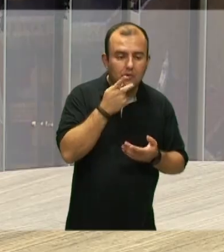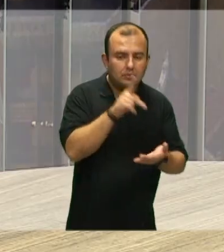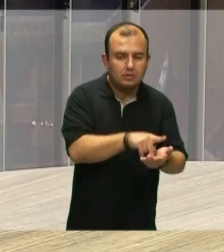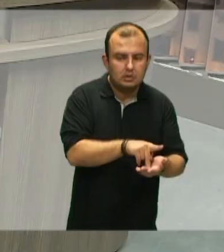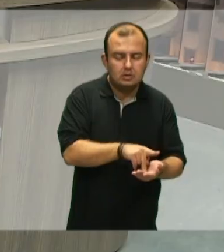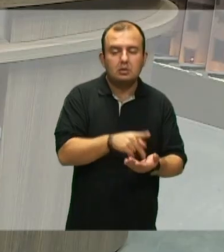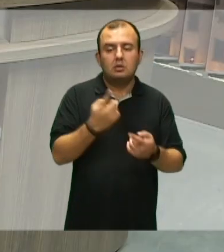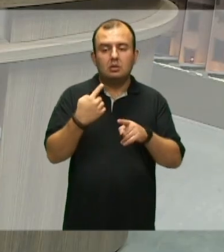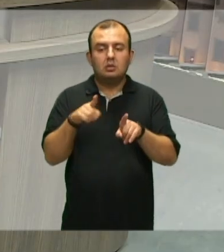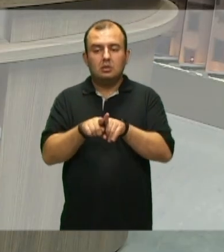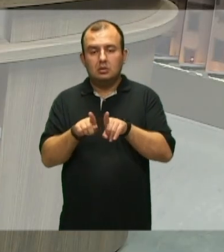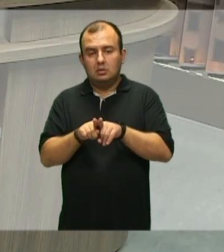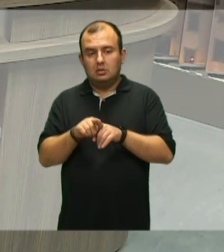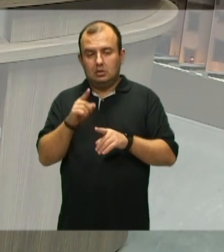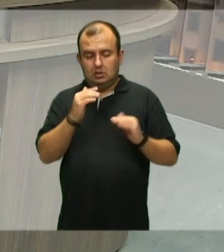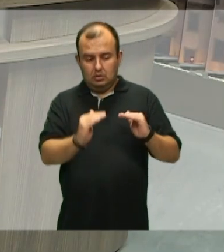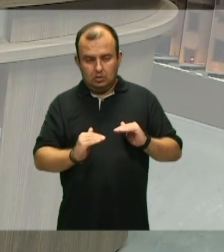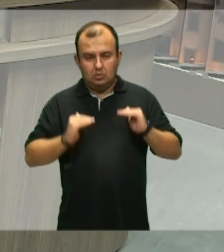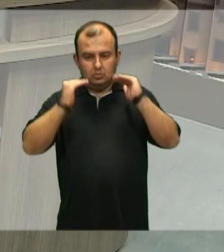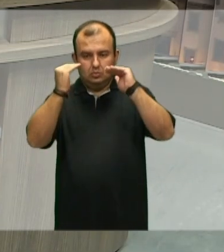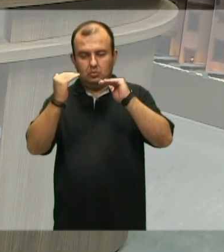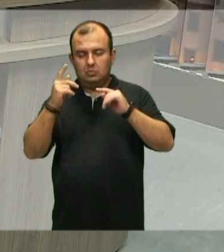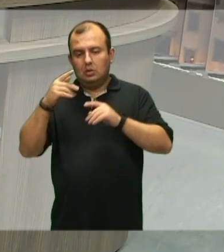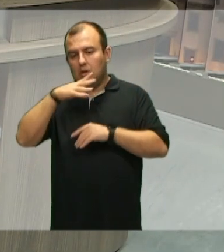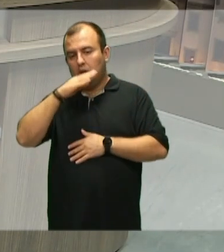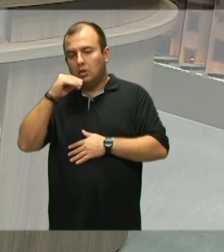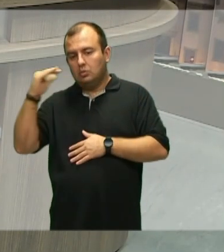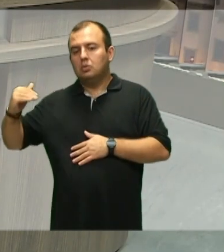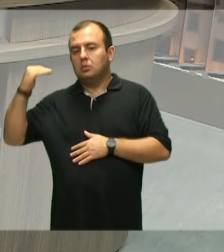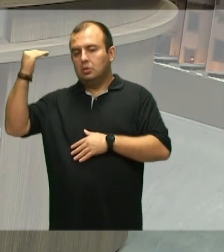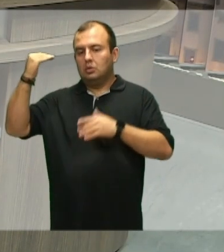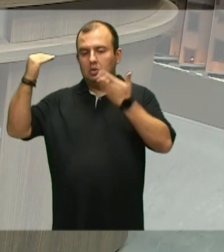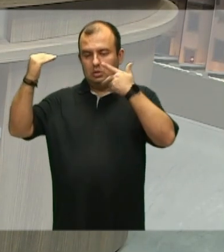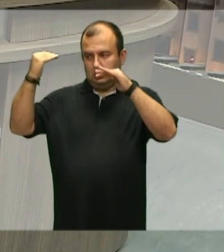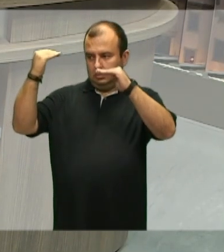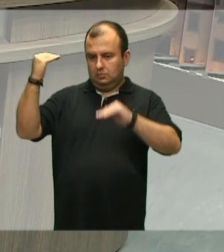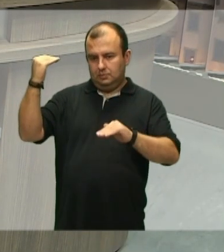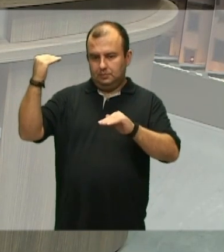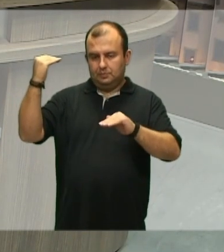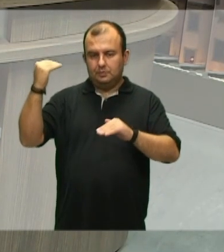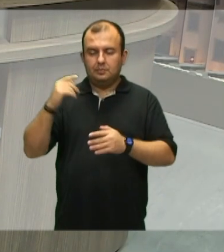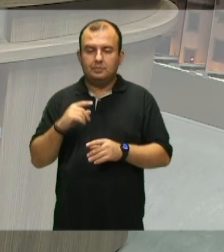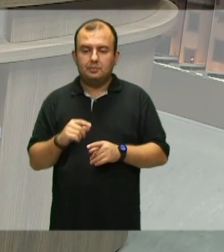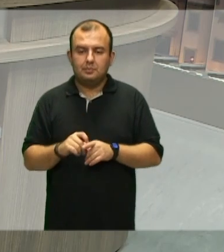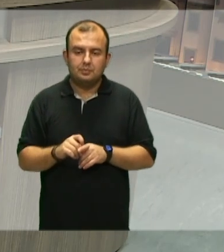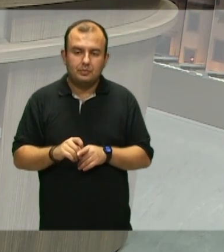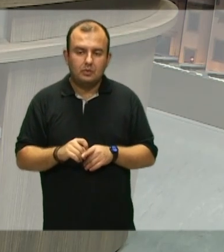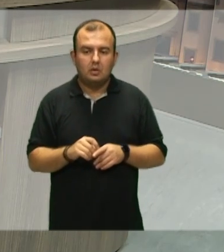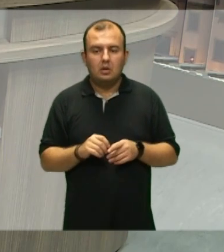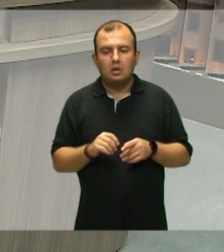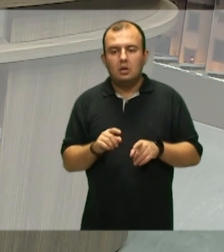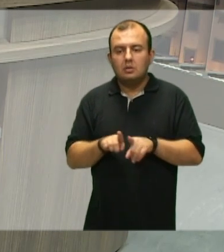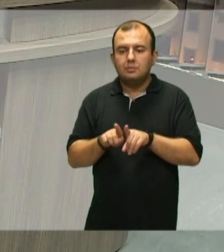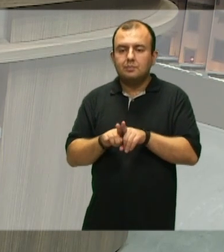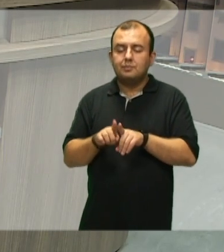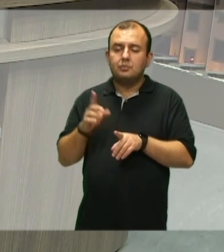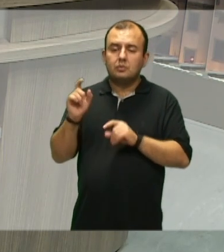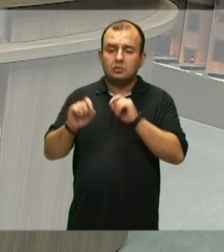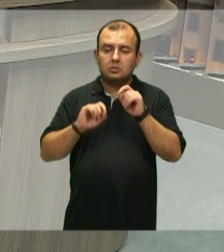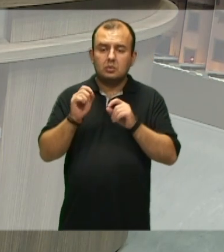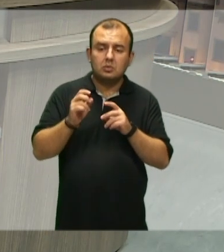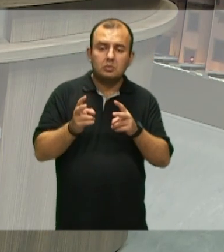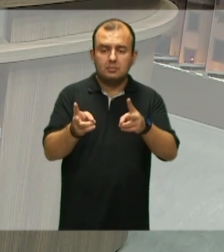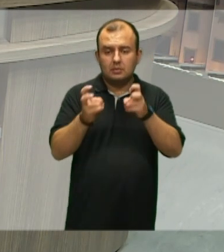partir daí... Falando de um lugar de autoridade. Exatamente, de cima. exatamente. E aí, acho que a partir daí começa a se perceber